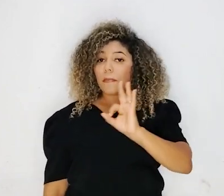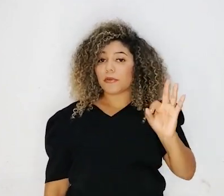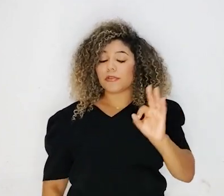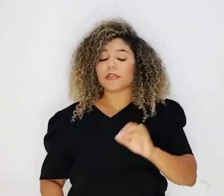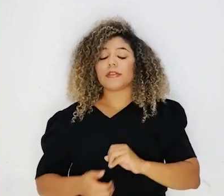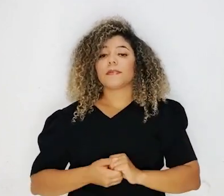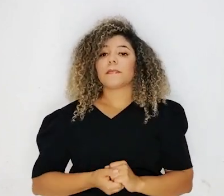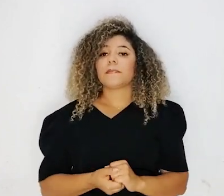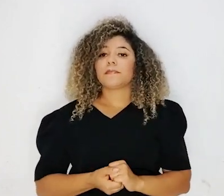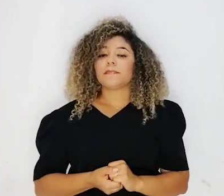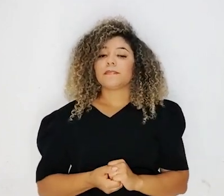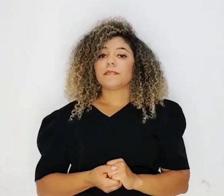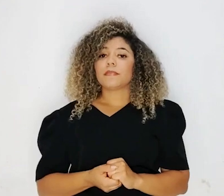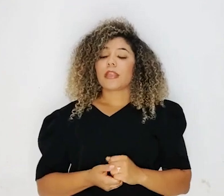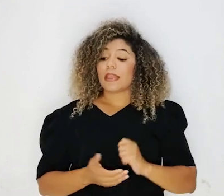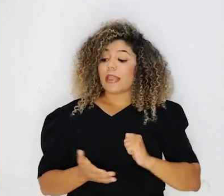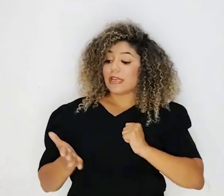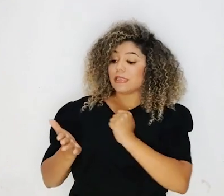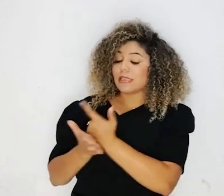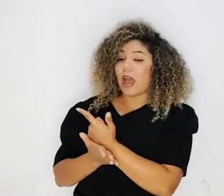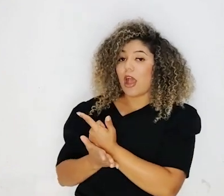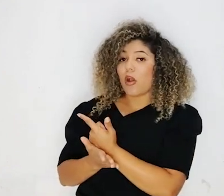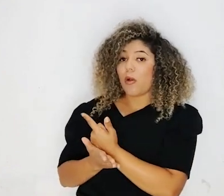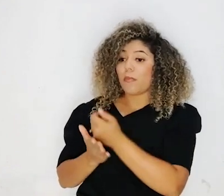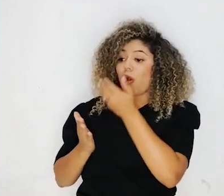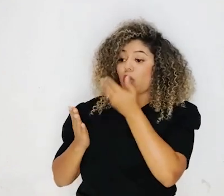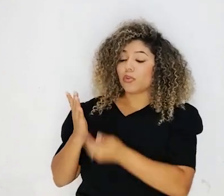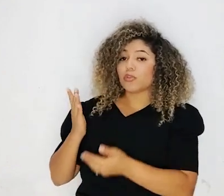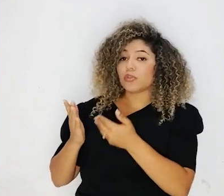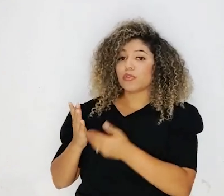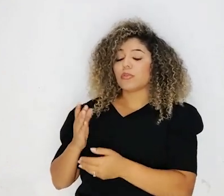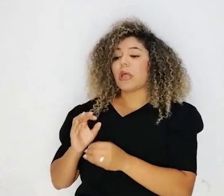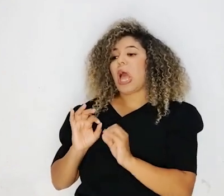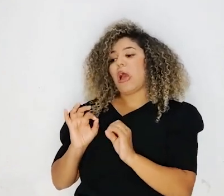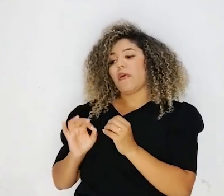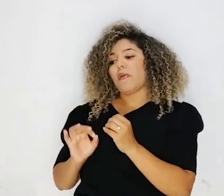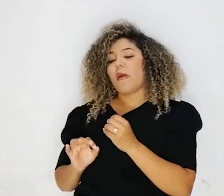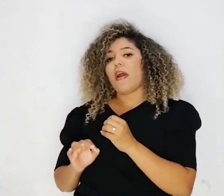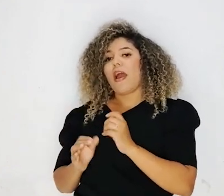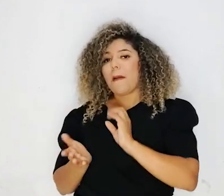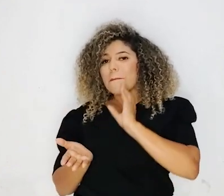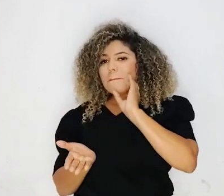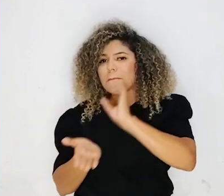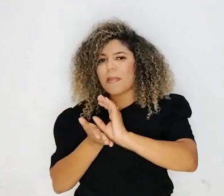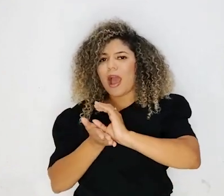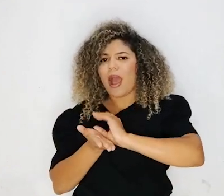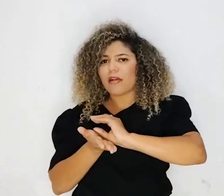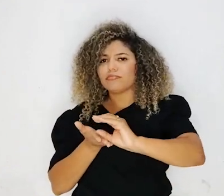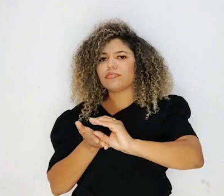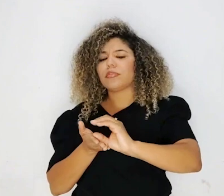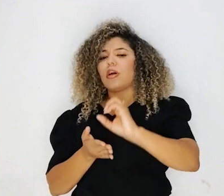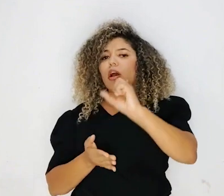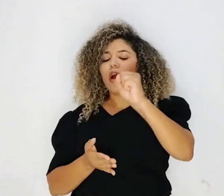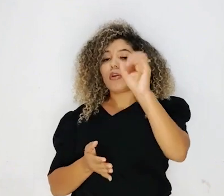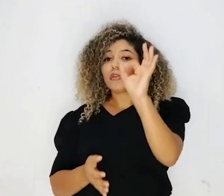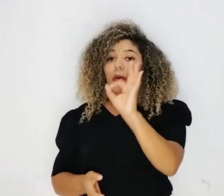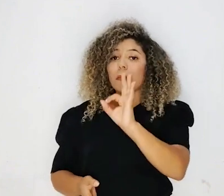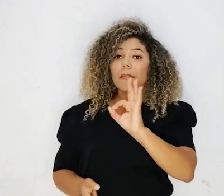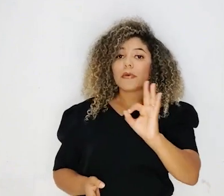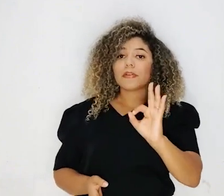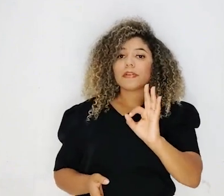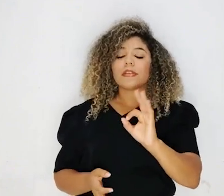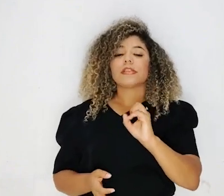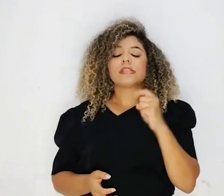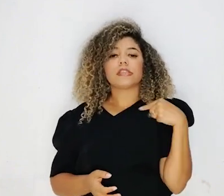19%. Então, nessa compra aqui, como o desconto, de certa forma, à vista foi de 8%,